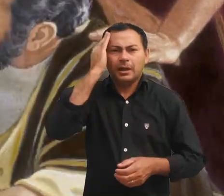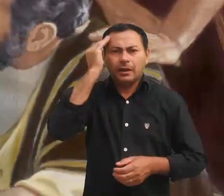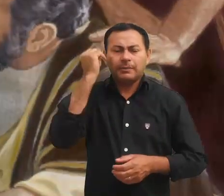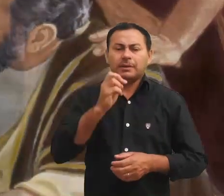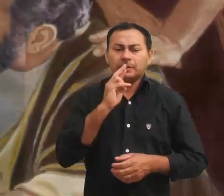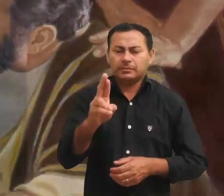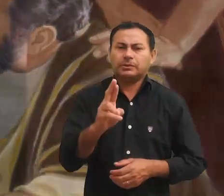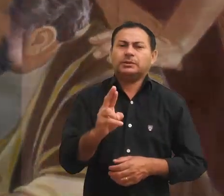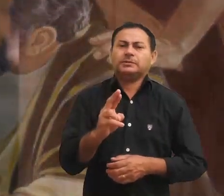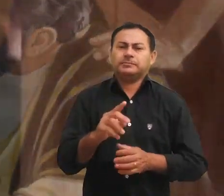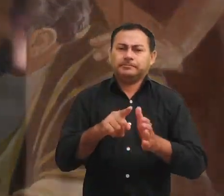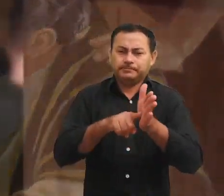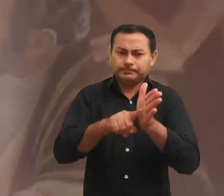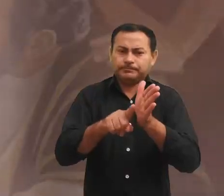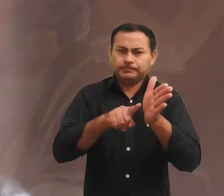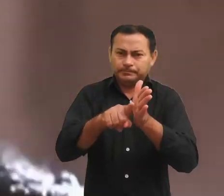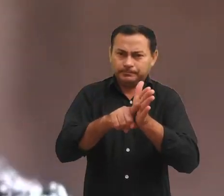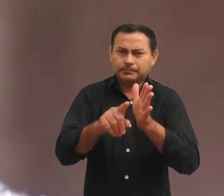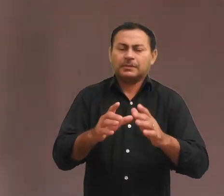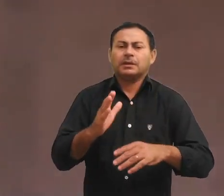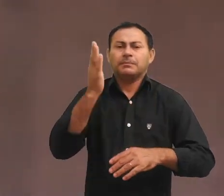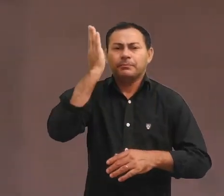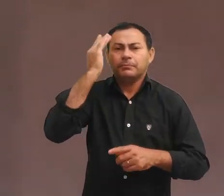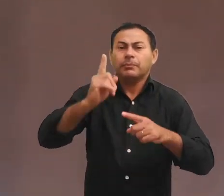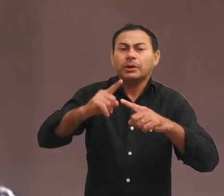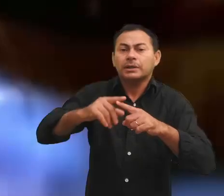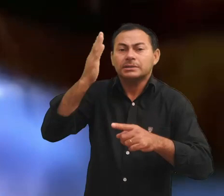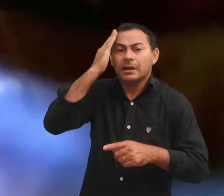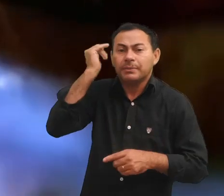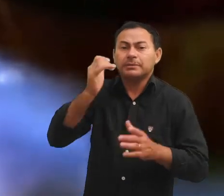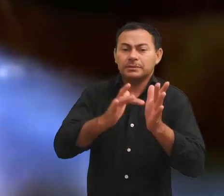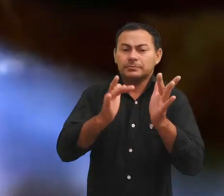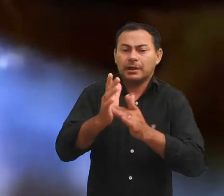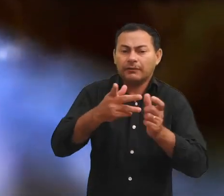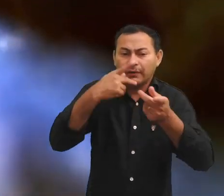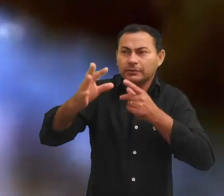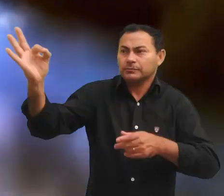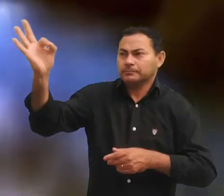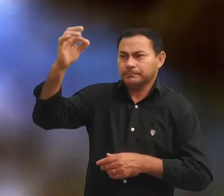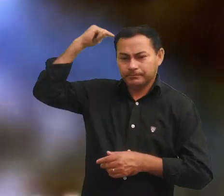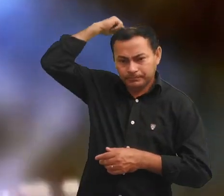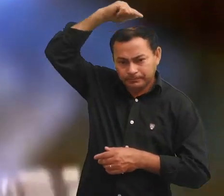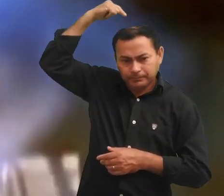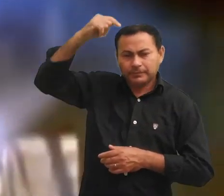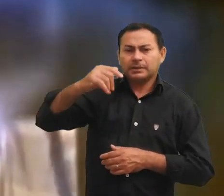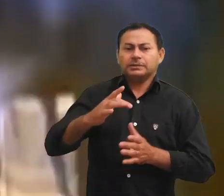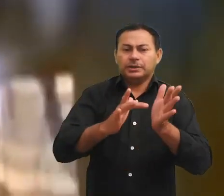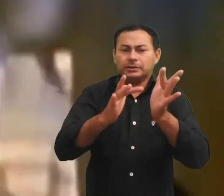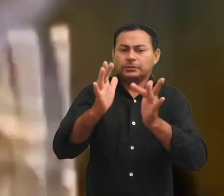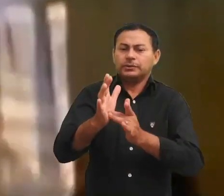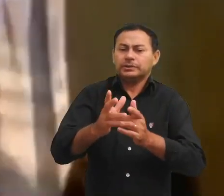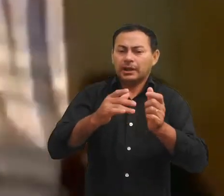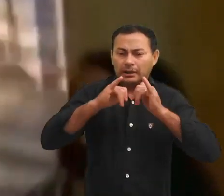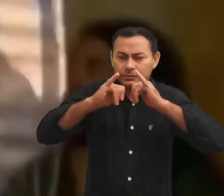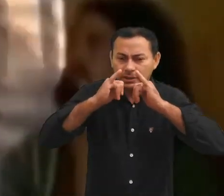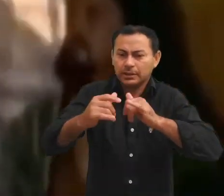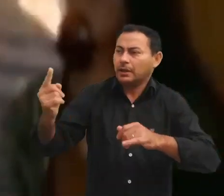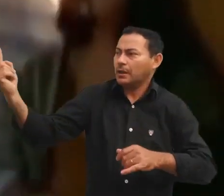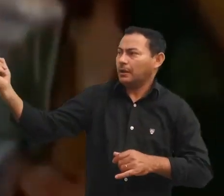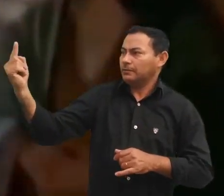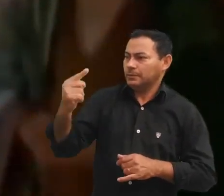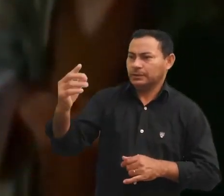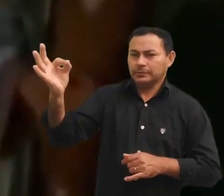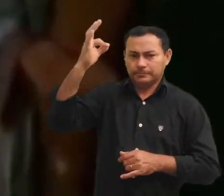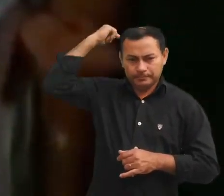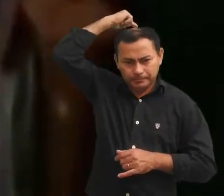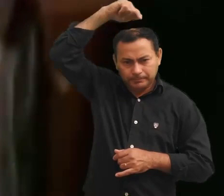como responder a esta pergunta porque sabemos que Jesus estava falando do Espírito Santo. Jesus estava anunciando a vinda do